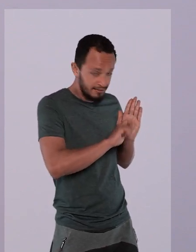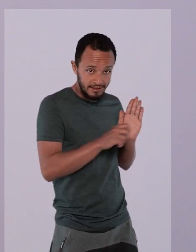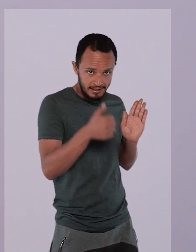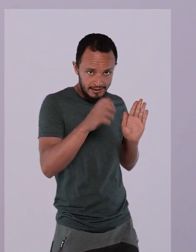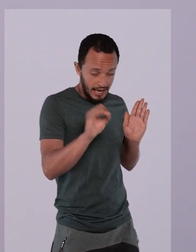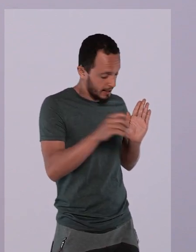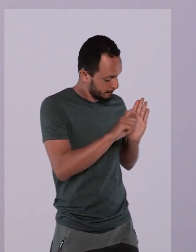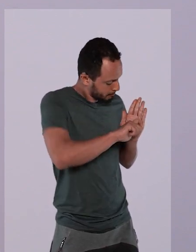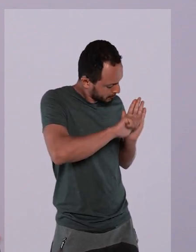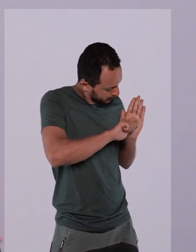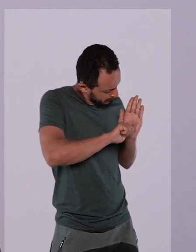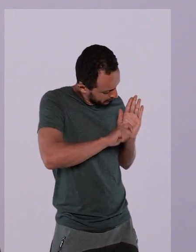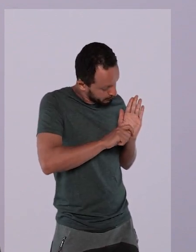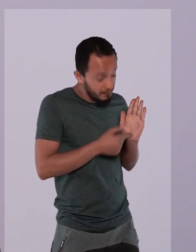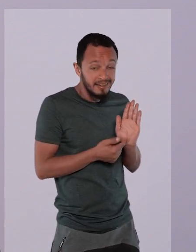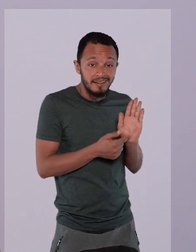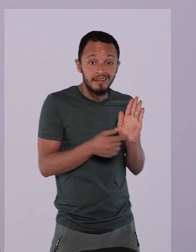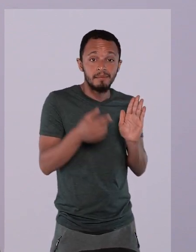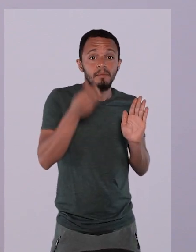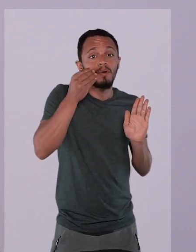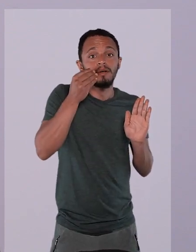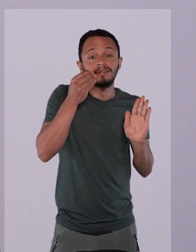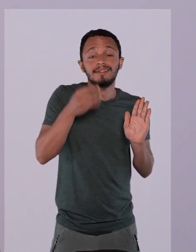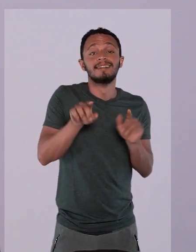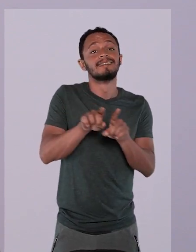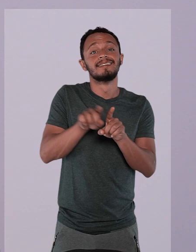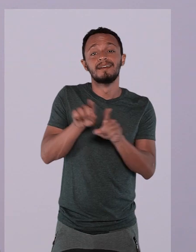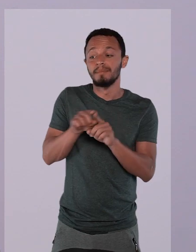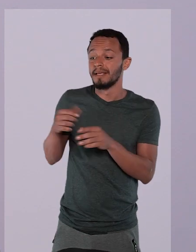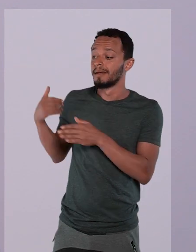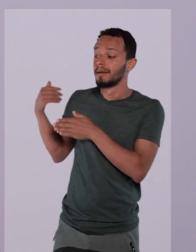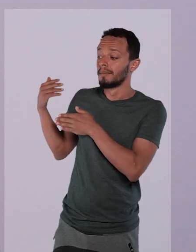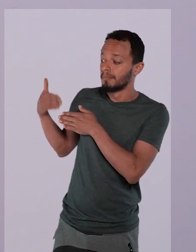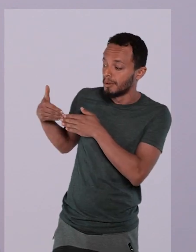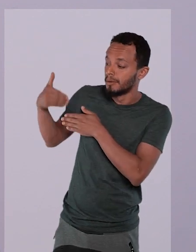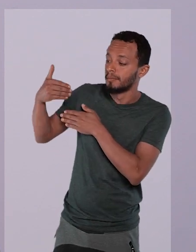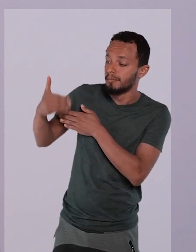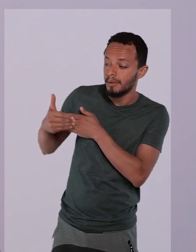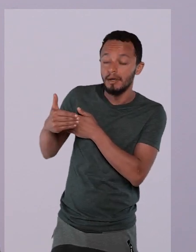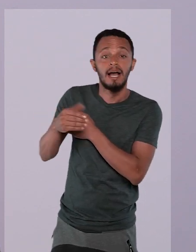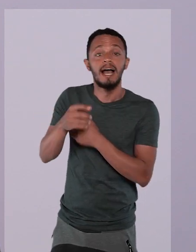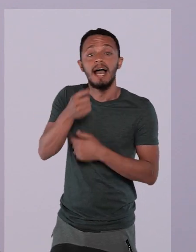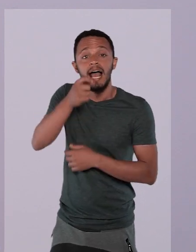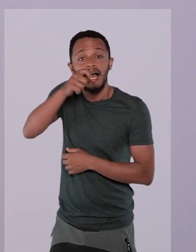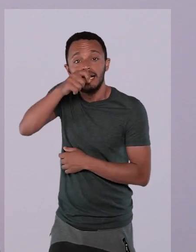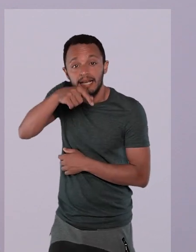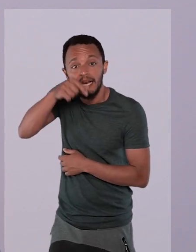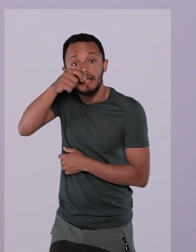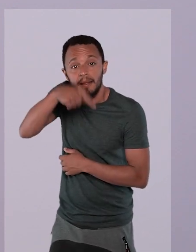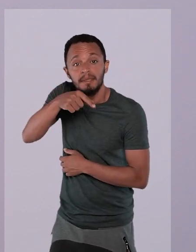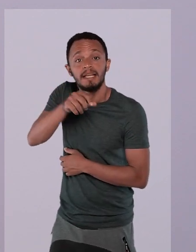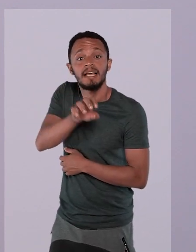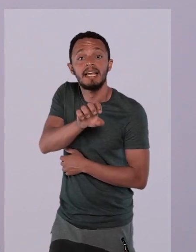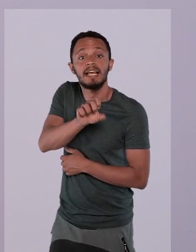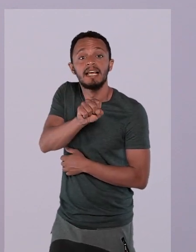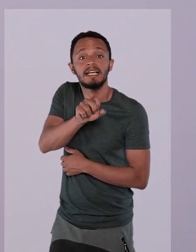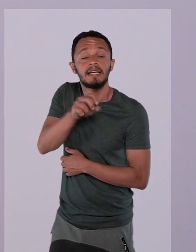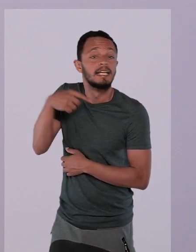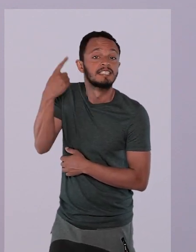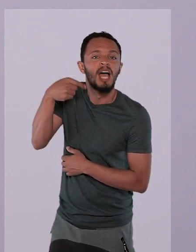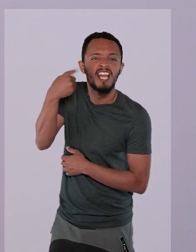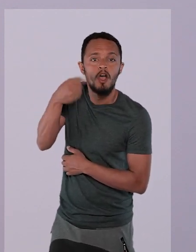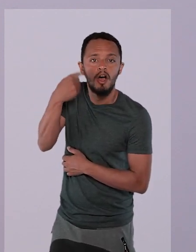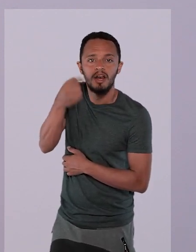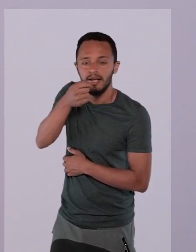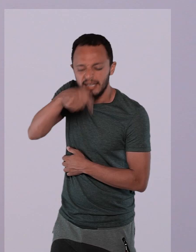só sobre as pestes, até sobre a gripe espanhola. E a gripe espanhola, né, eu devo confessar que o melhor registro